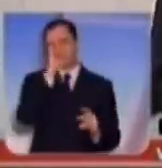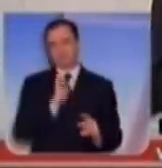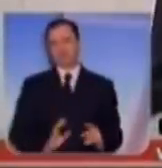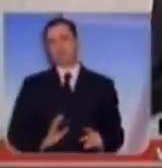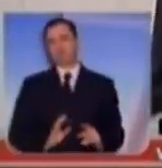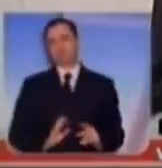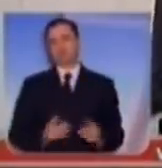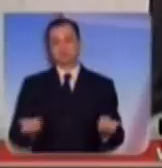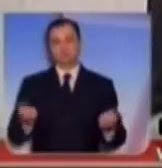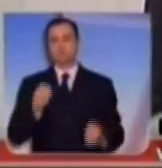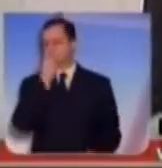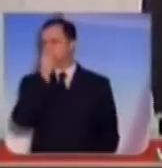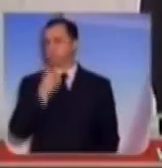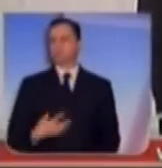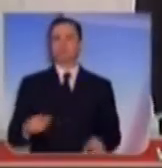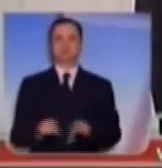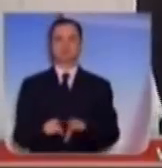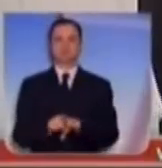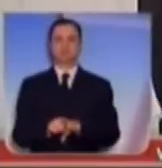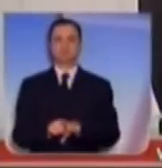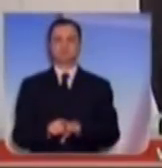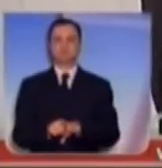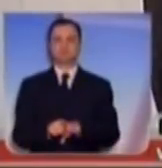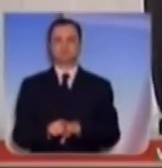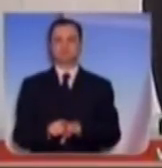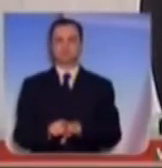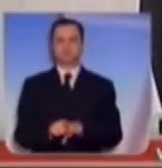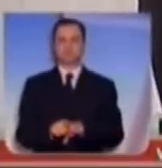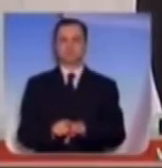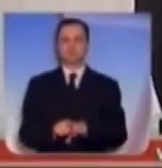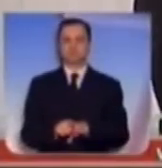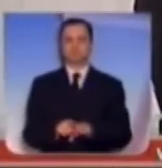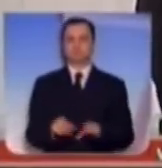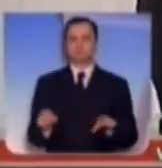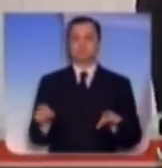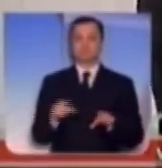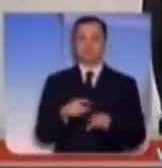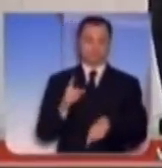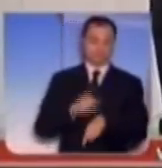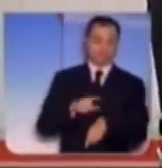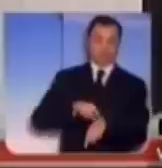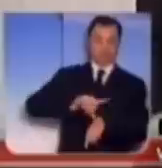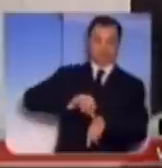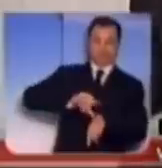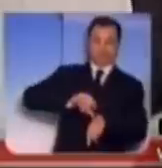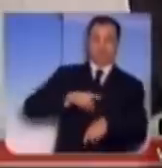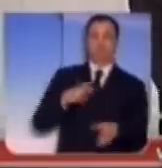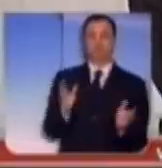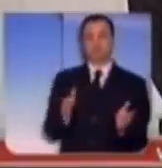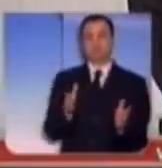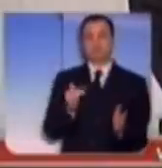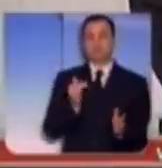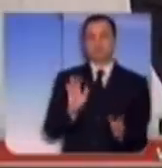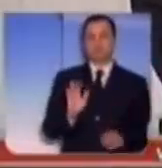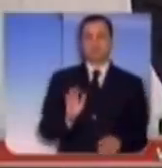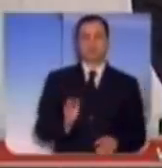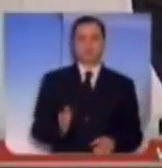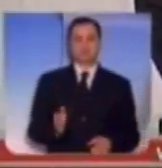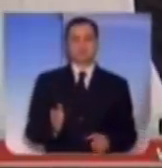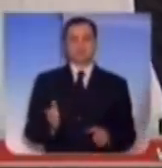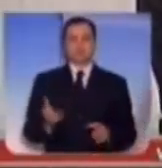gratuita e de qualidade. E aproveito, seu presidente, também aqui, eu sei que eu estou estourando meu tempo aqui do artigo 82, mas